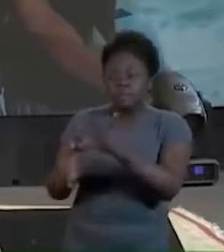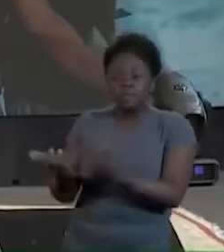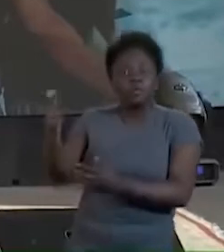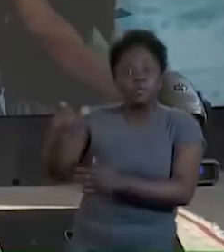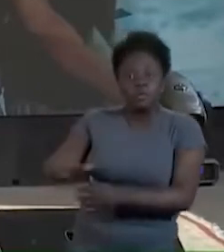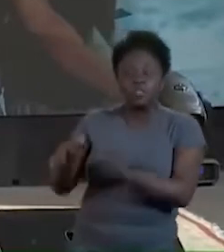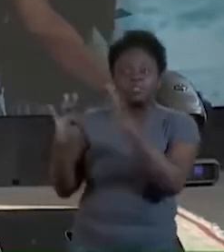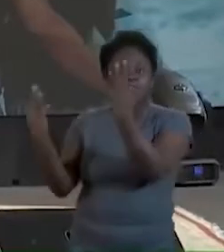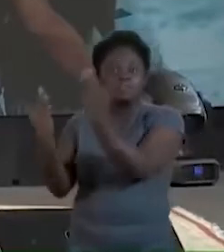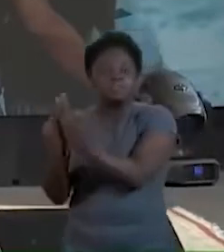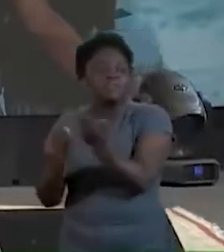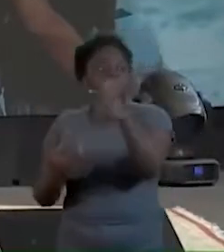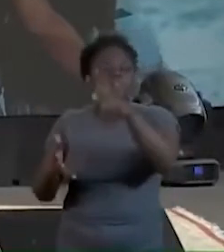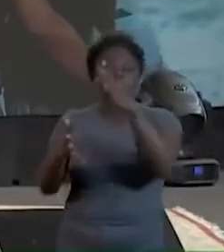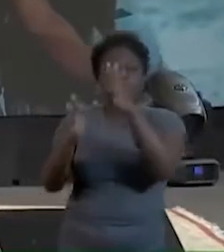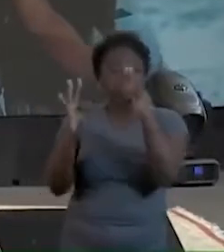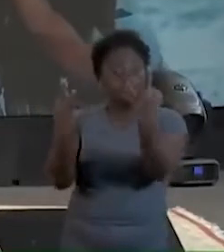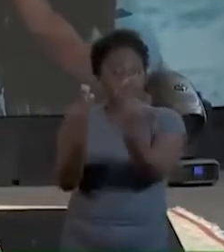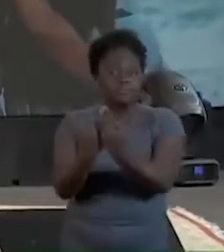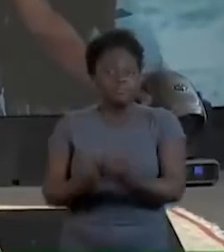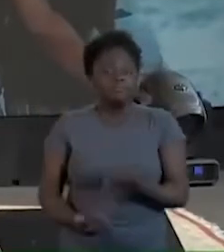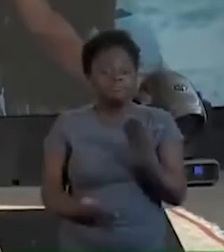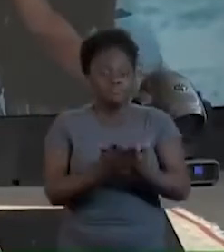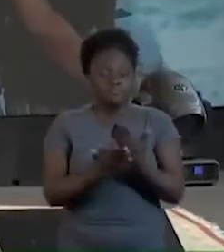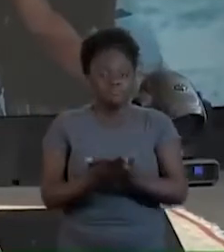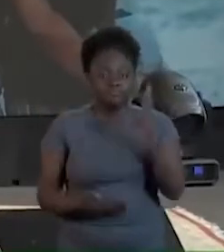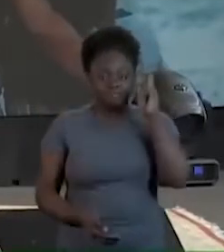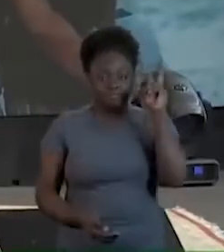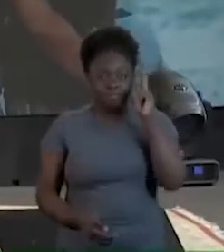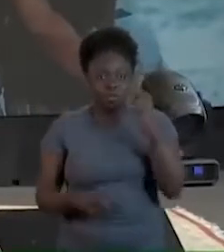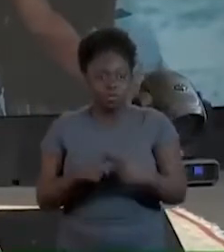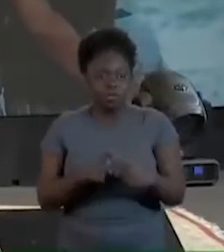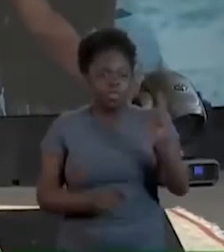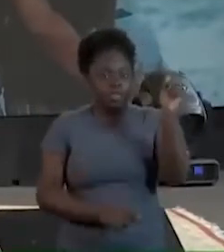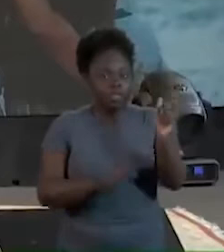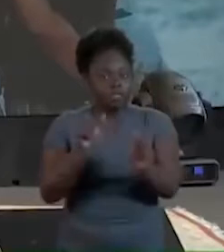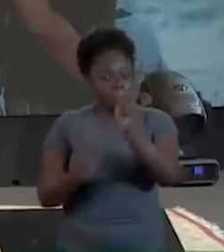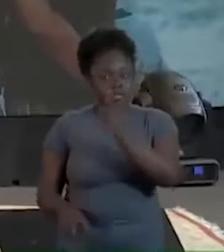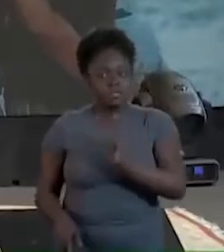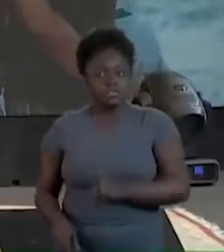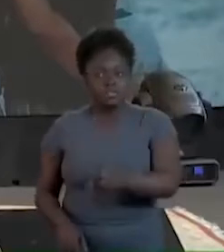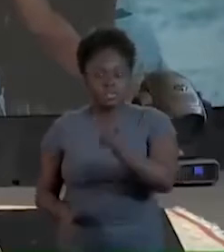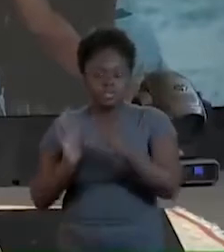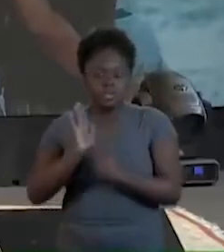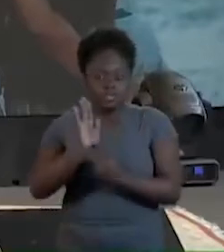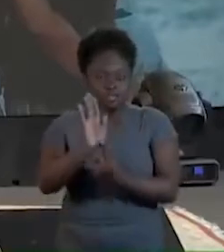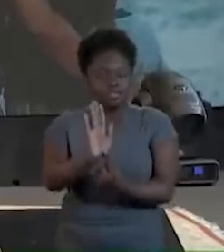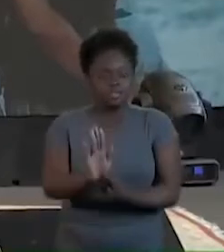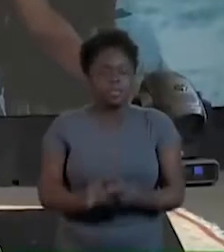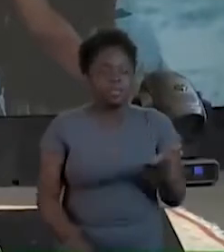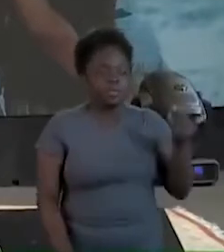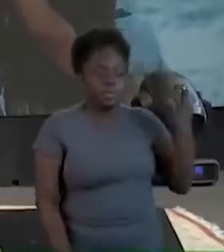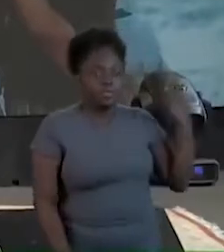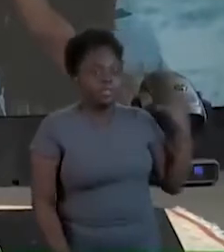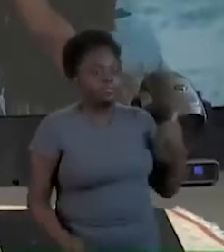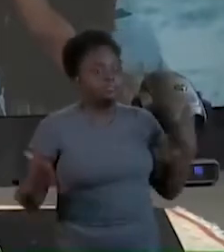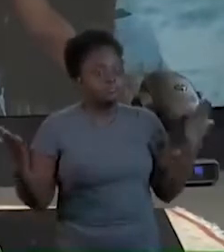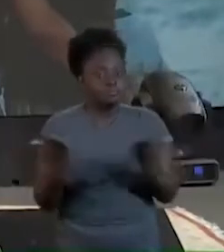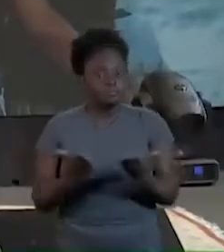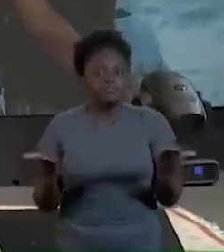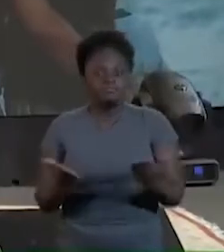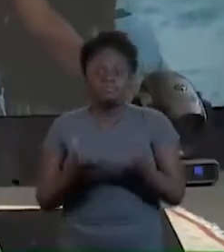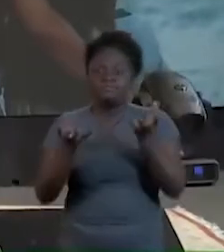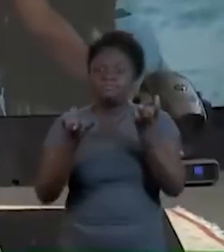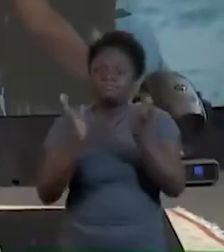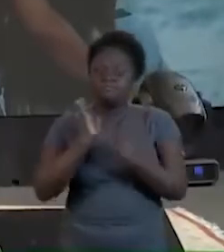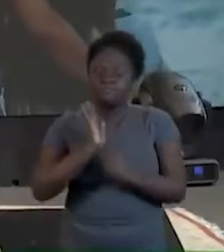em crise. Nós vamos estudar essa história porque os personagens sempre aparecem nas tragédias familiares do passado e de hoje, e eu